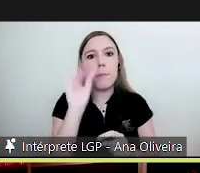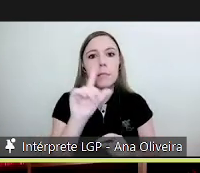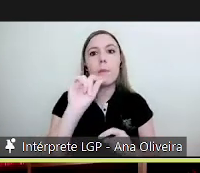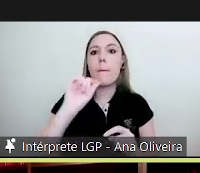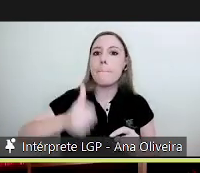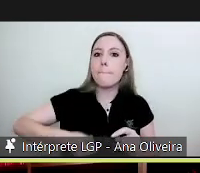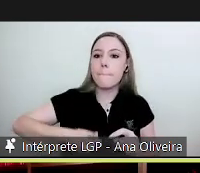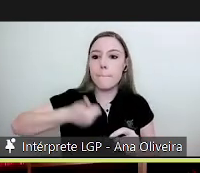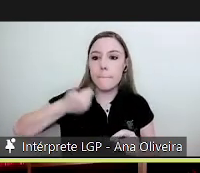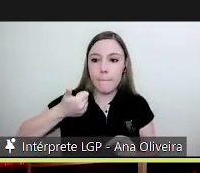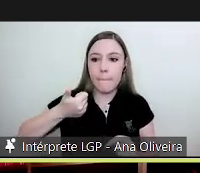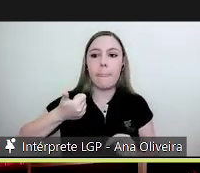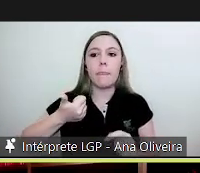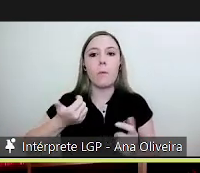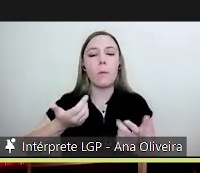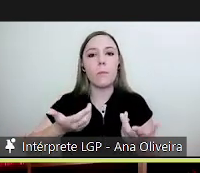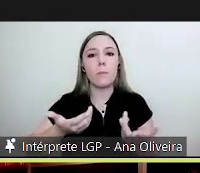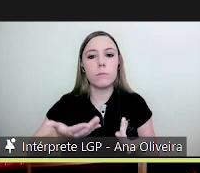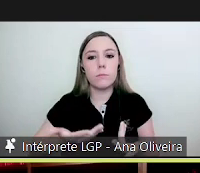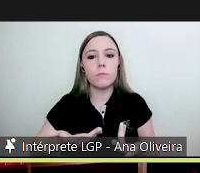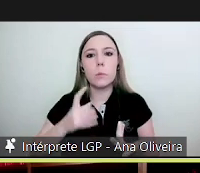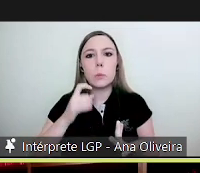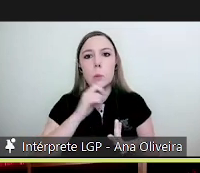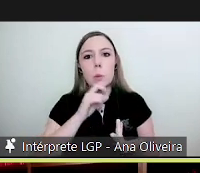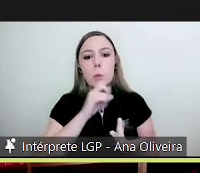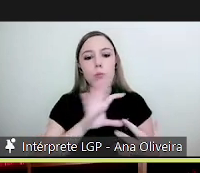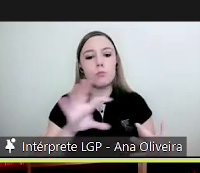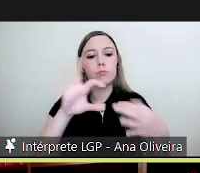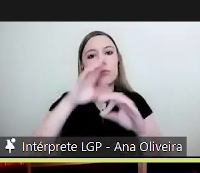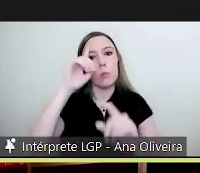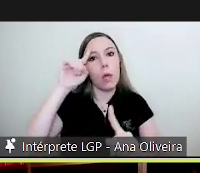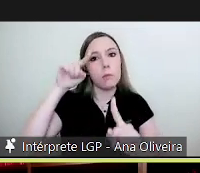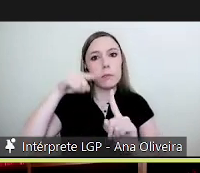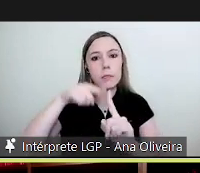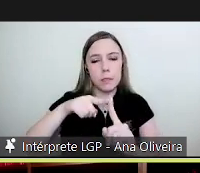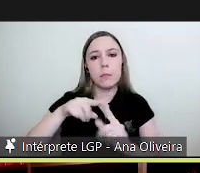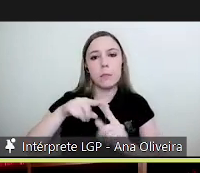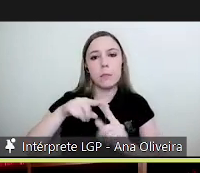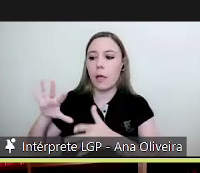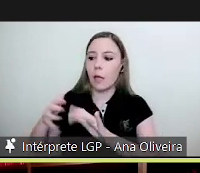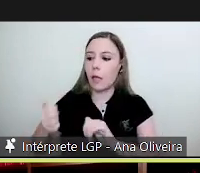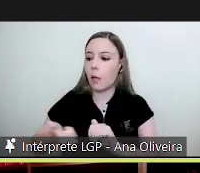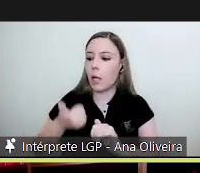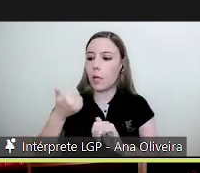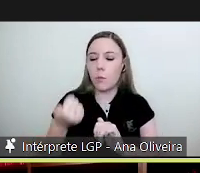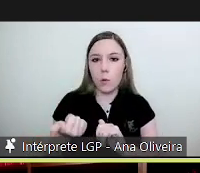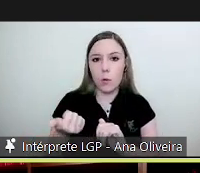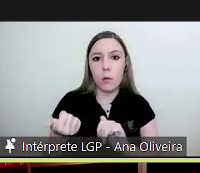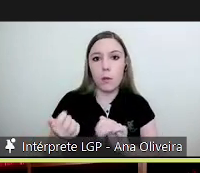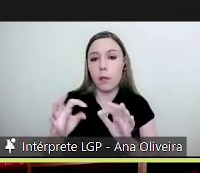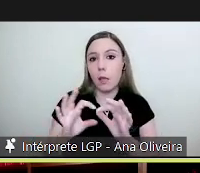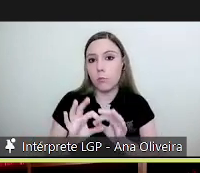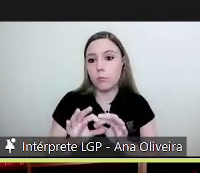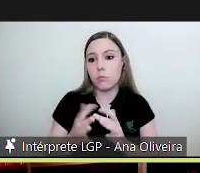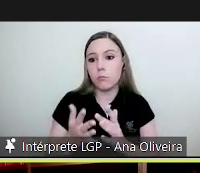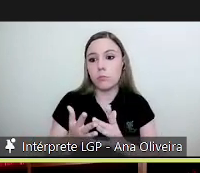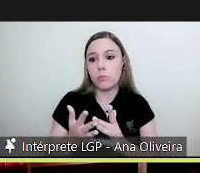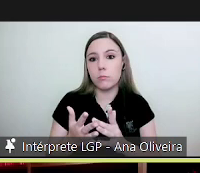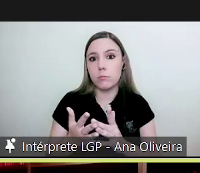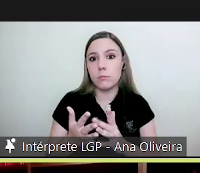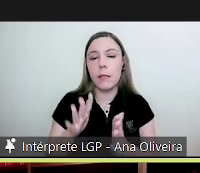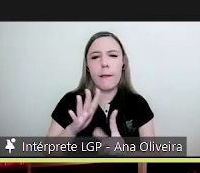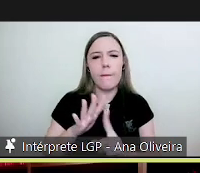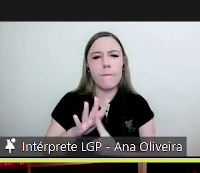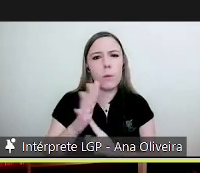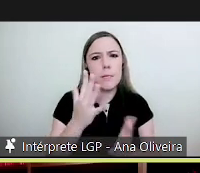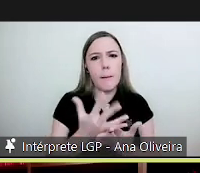eficazmente ir ao encontro das metas de sustentabilidade na lógica da redução do